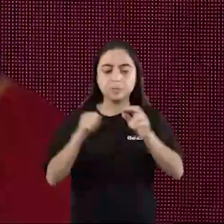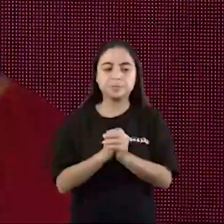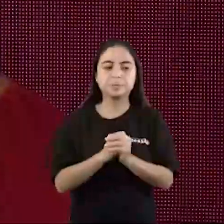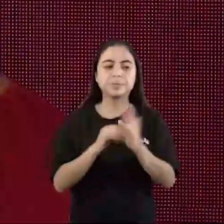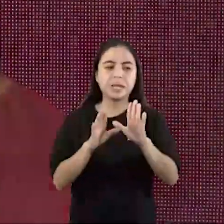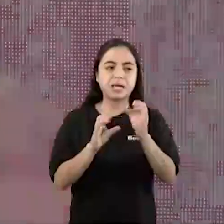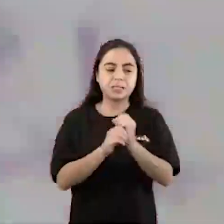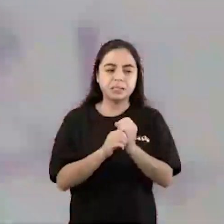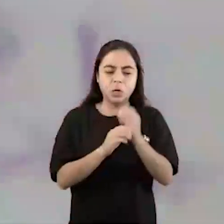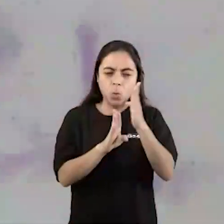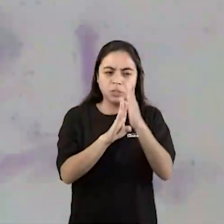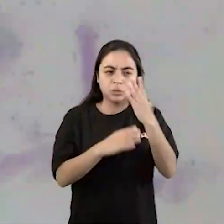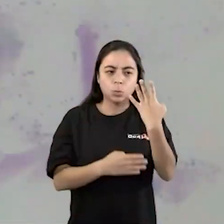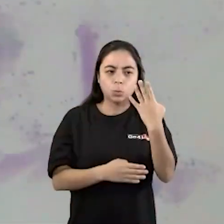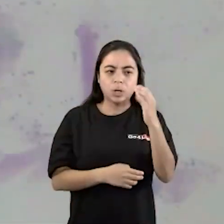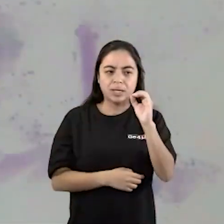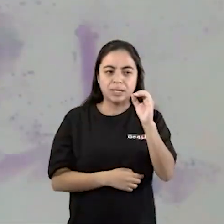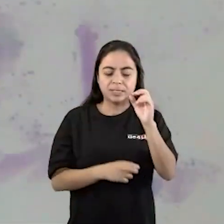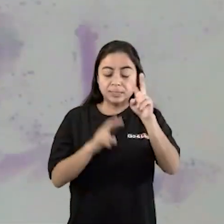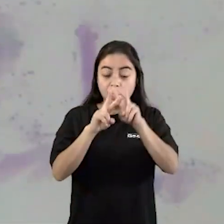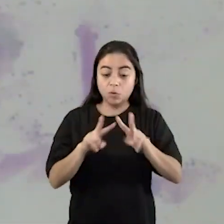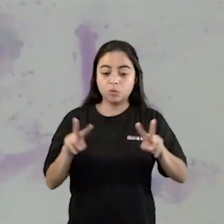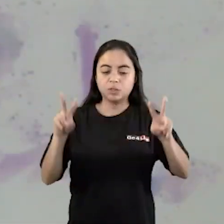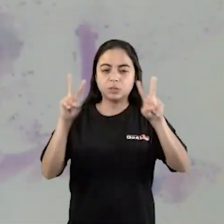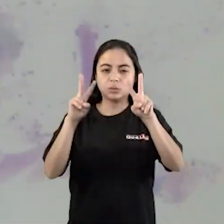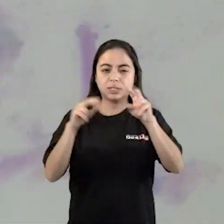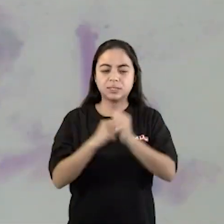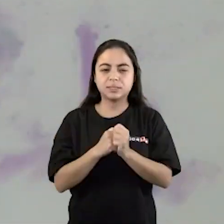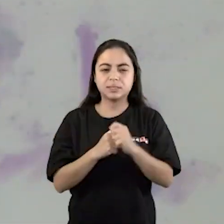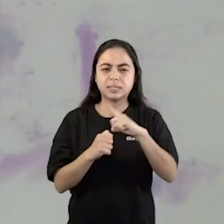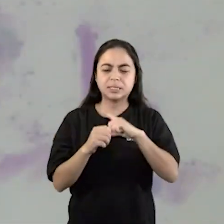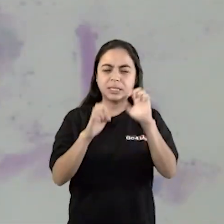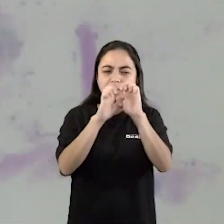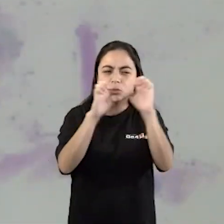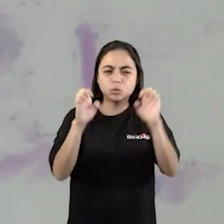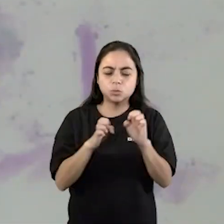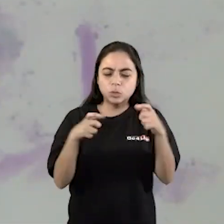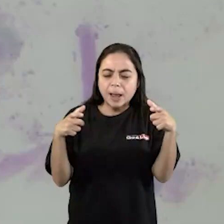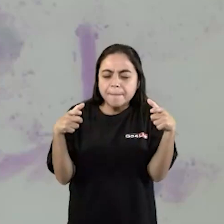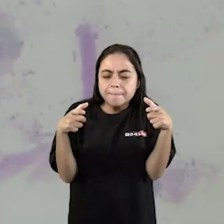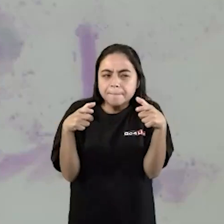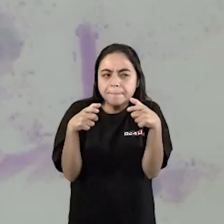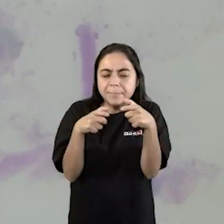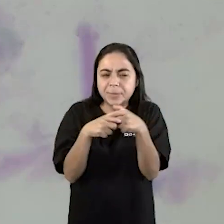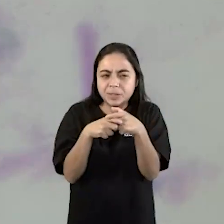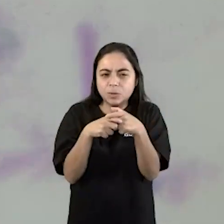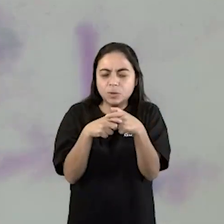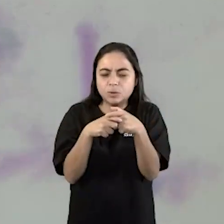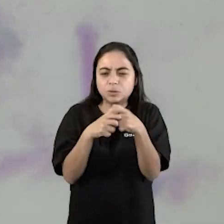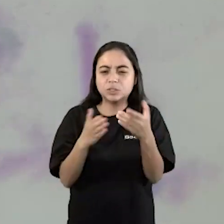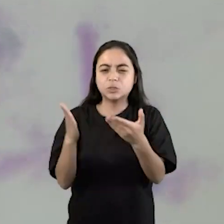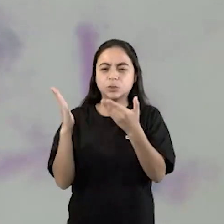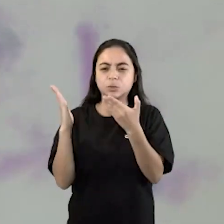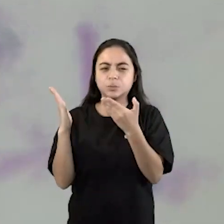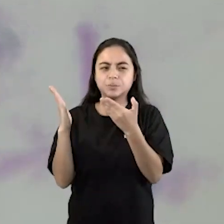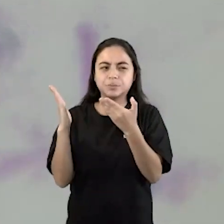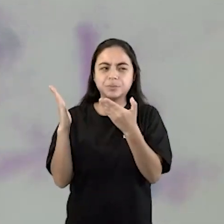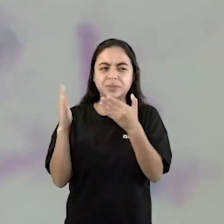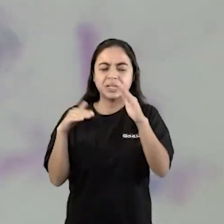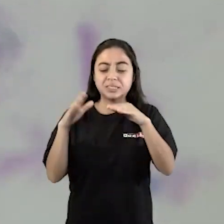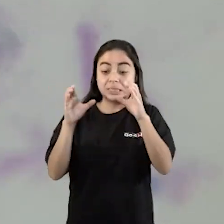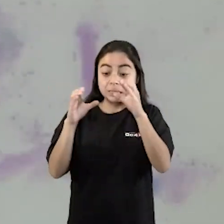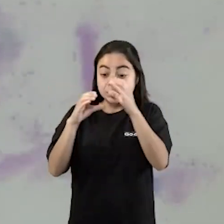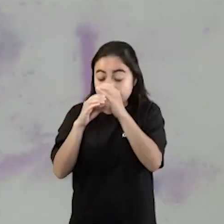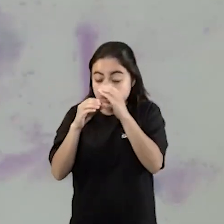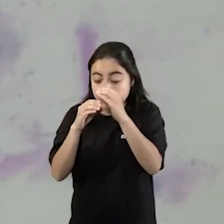objetiva de 40, a gente visualiza que tem estruturas menores, e aí essa bagunça de uma hora o foco